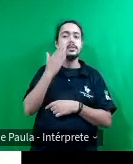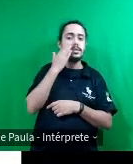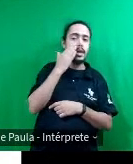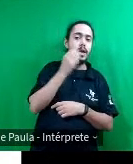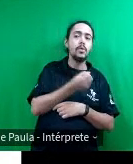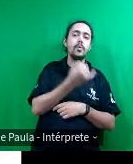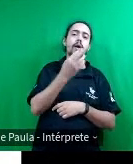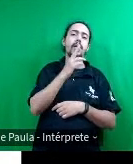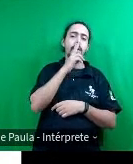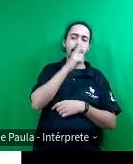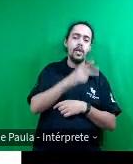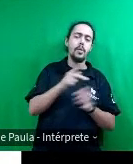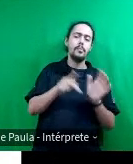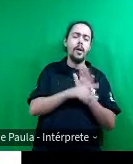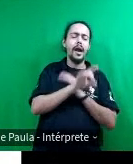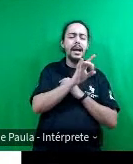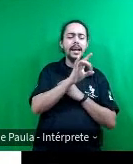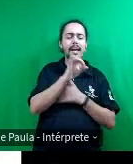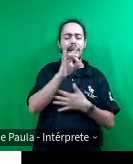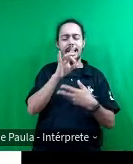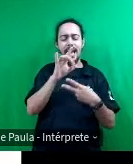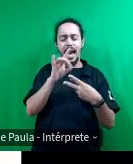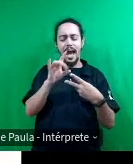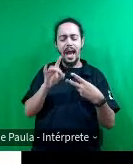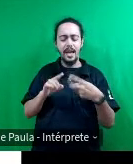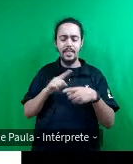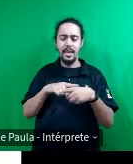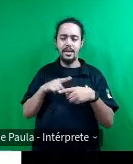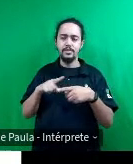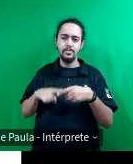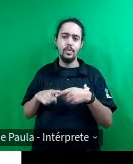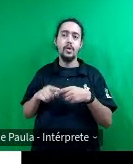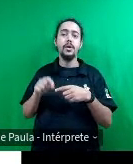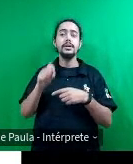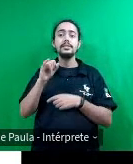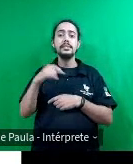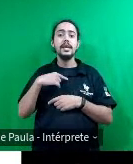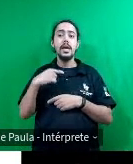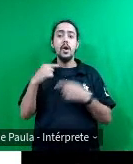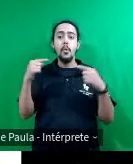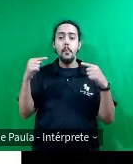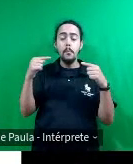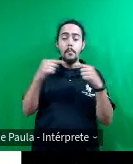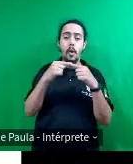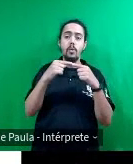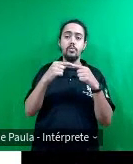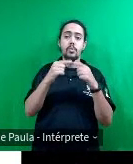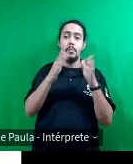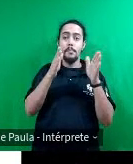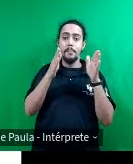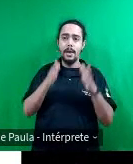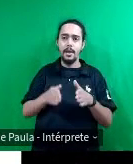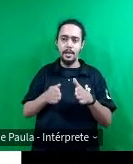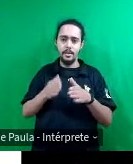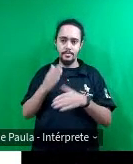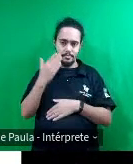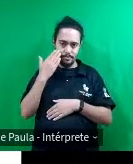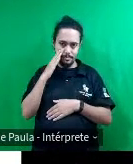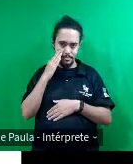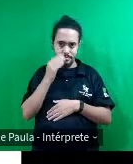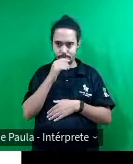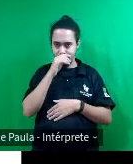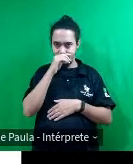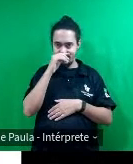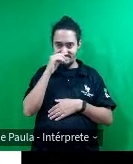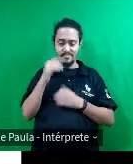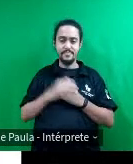sobre os resistores que estão conectados no mesmo ponto. Em paralelo, portanto. Viram? Então, quando